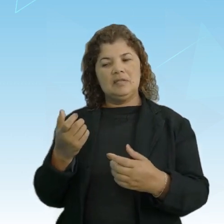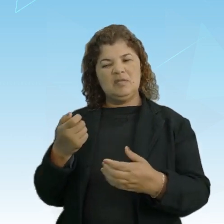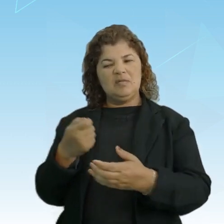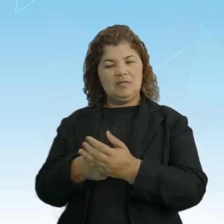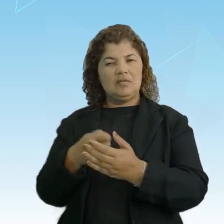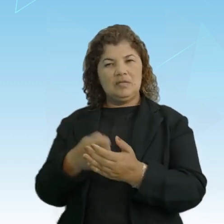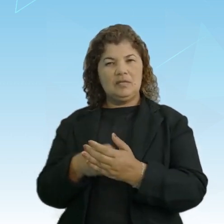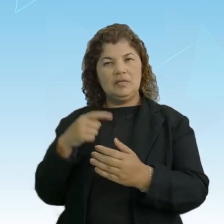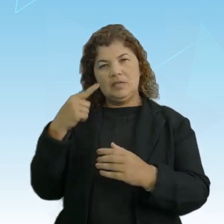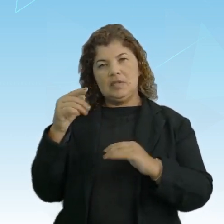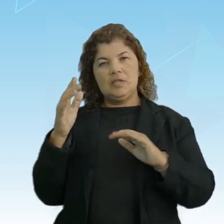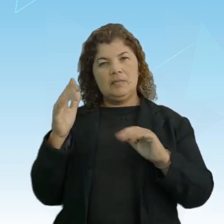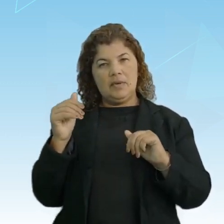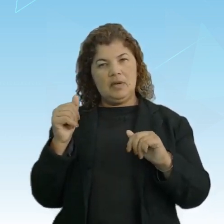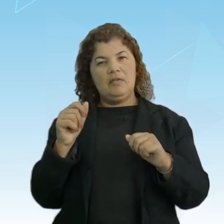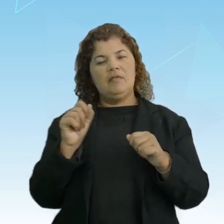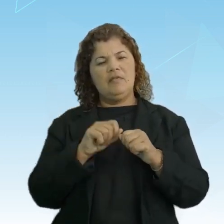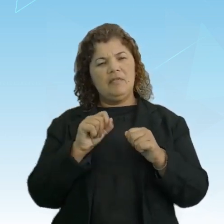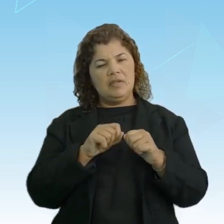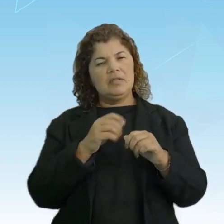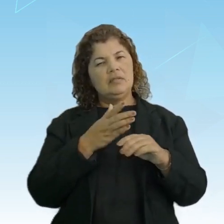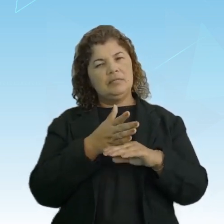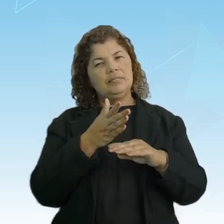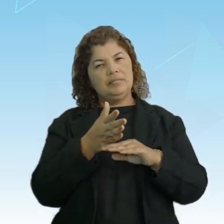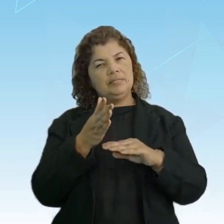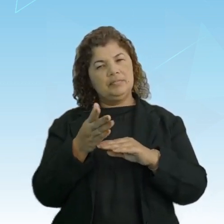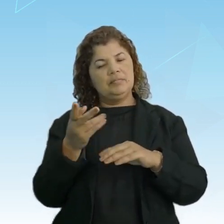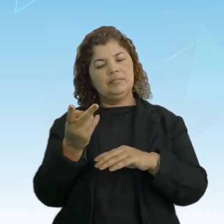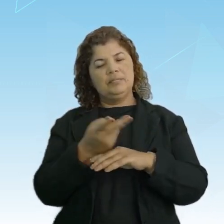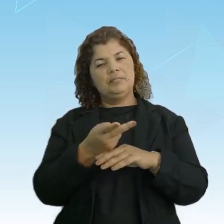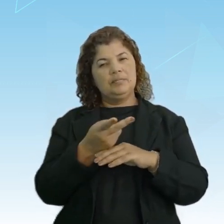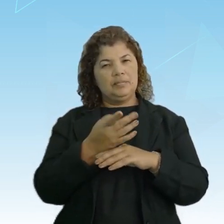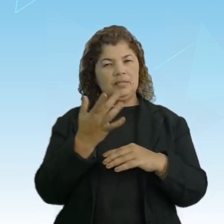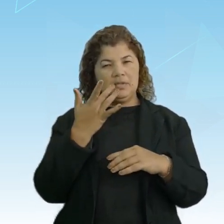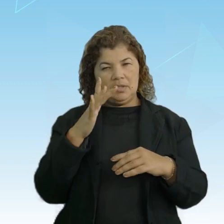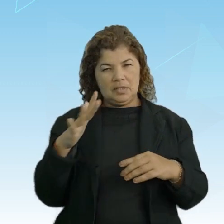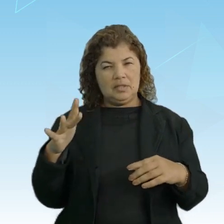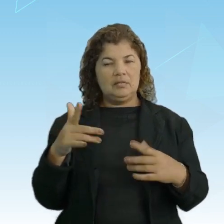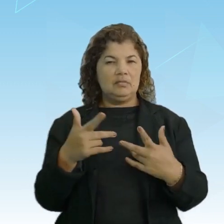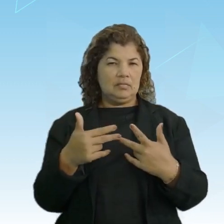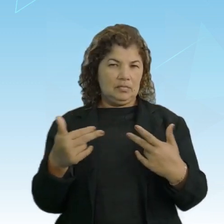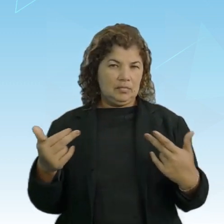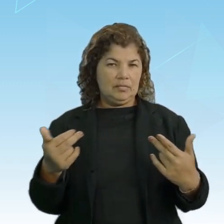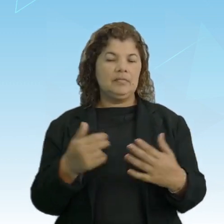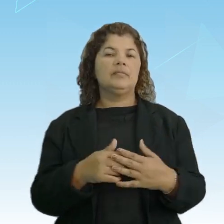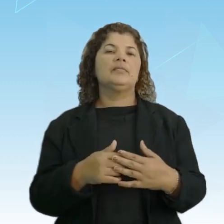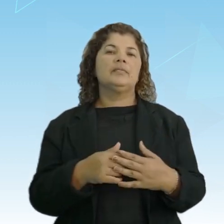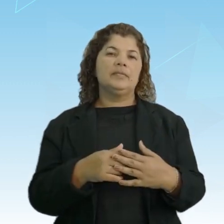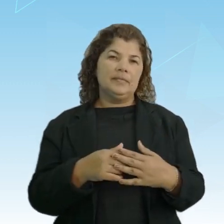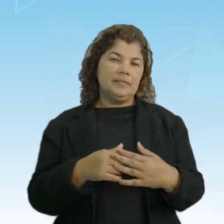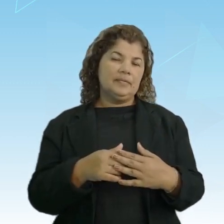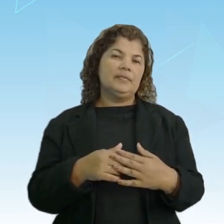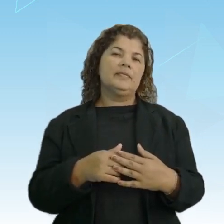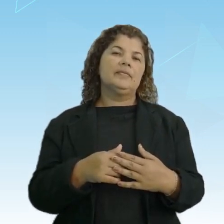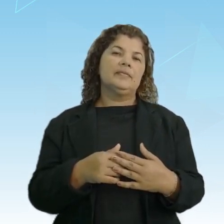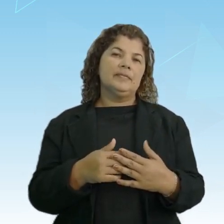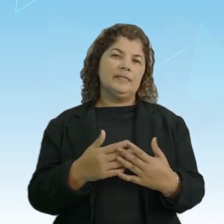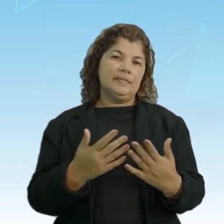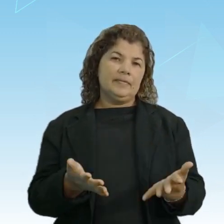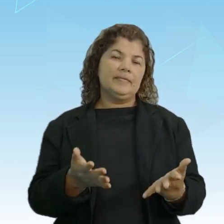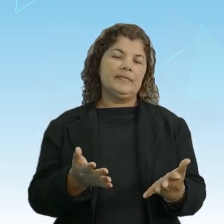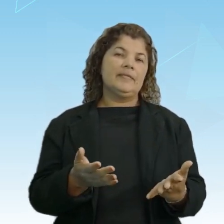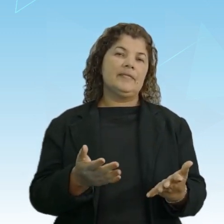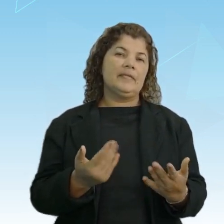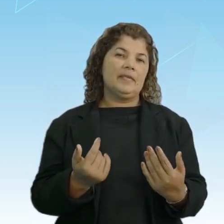né, a fazer essas expedições em busca de metais preciosos. E não foi diferente. Né? Então, na